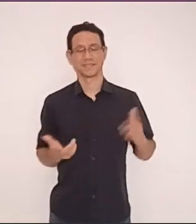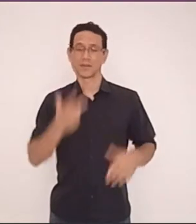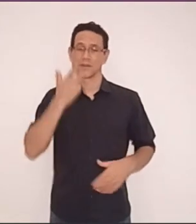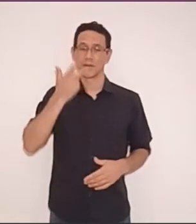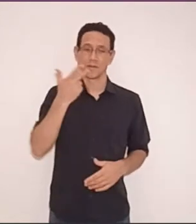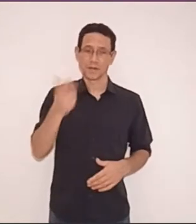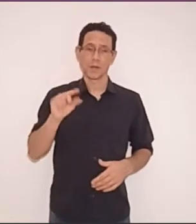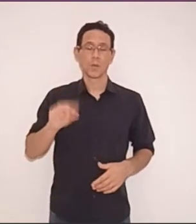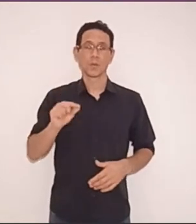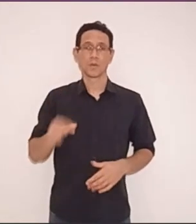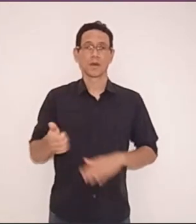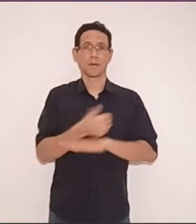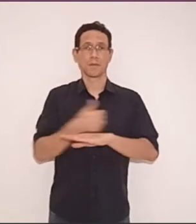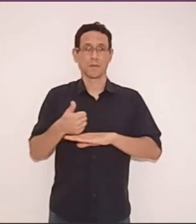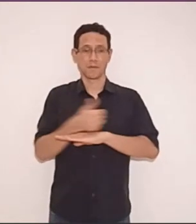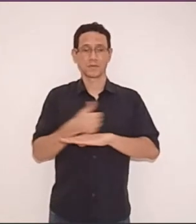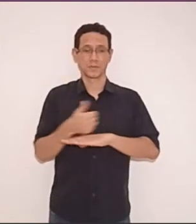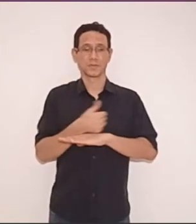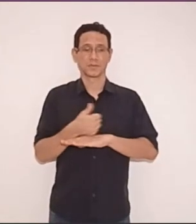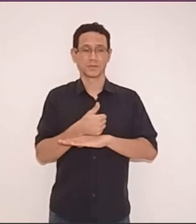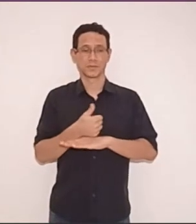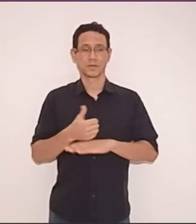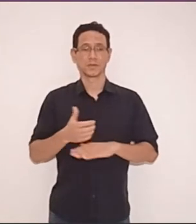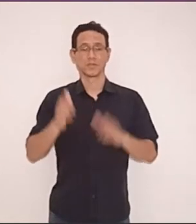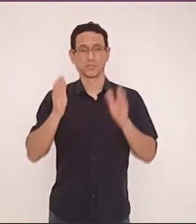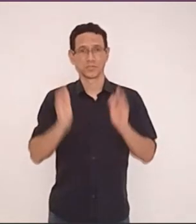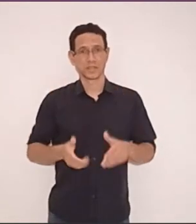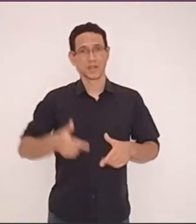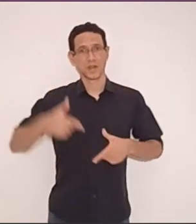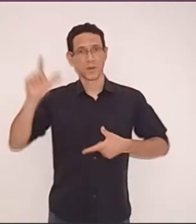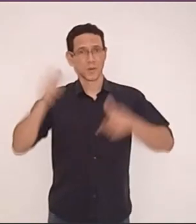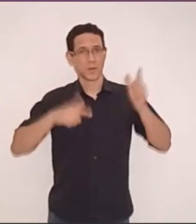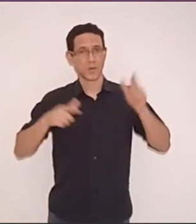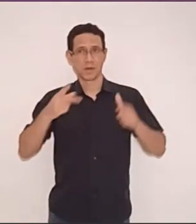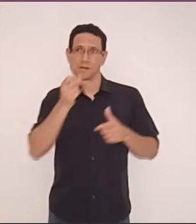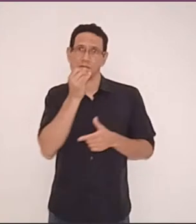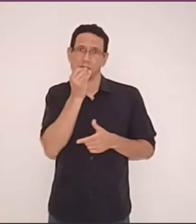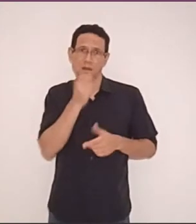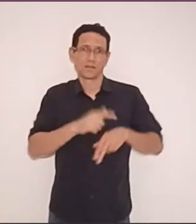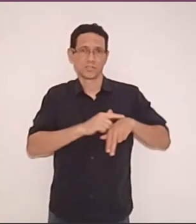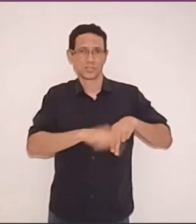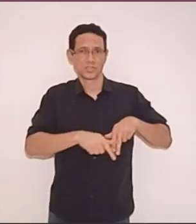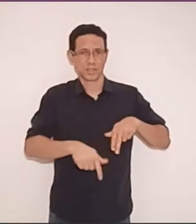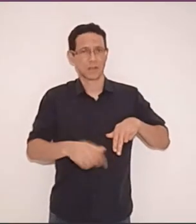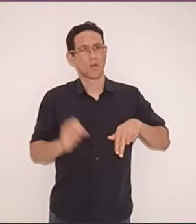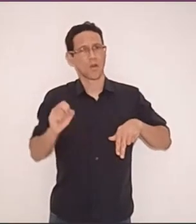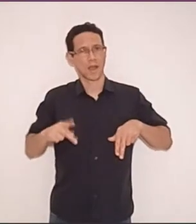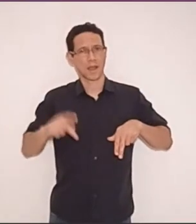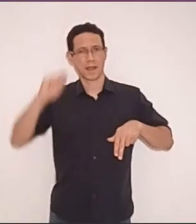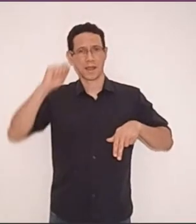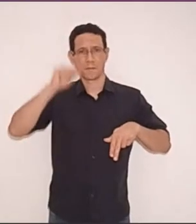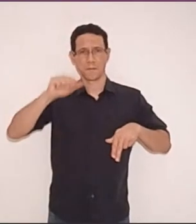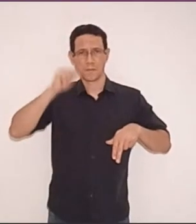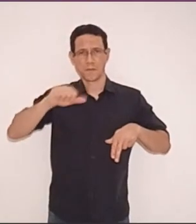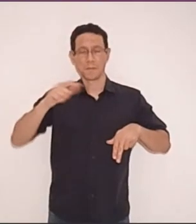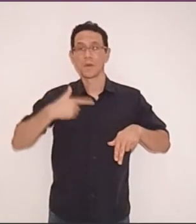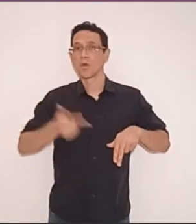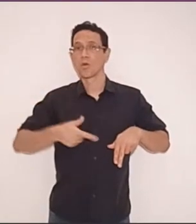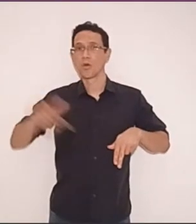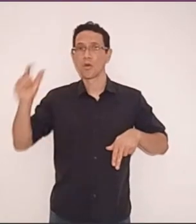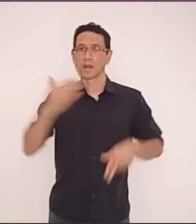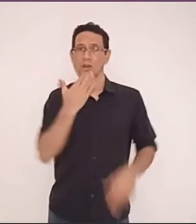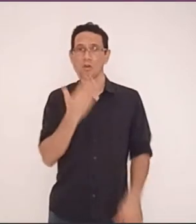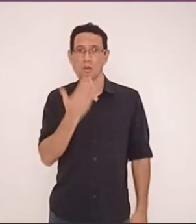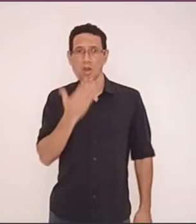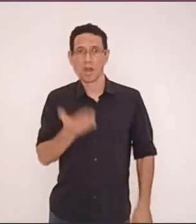em dizer que se fosse uma profissão que tivesse outro poderia ser até o mesmo gênero mas se tivesse outra cor e outra classe social